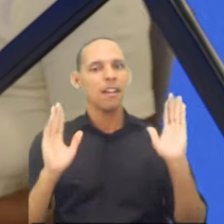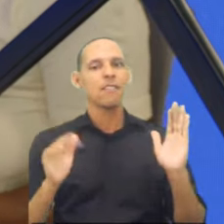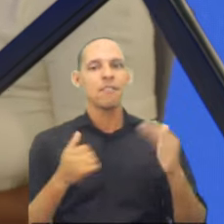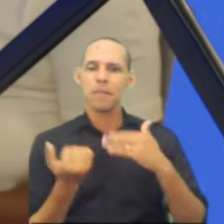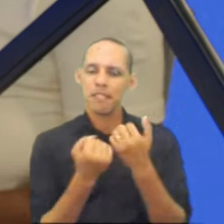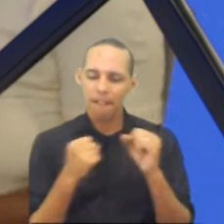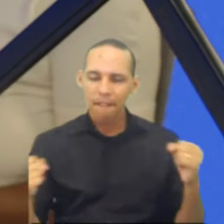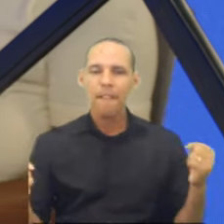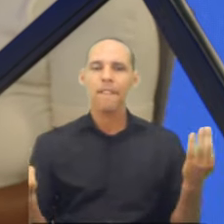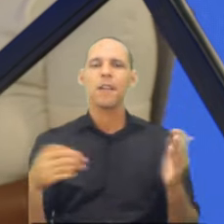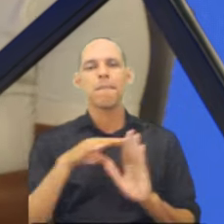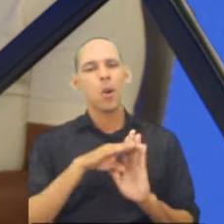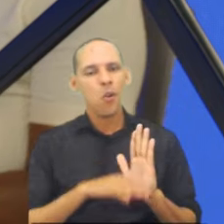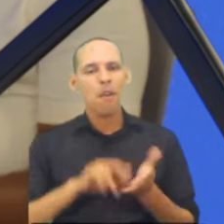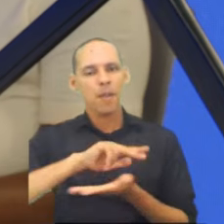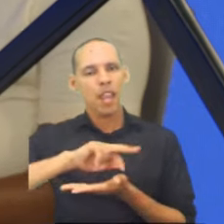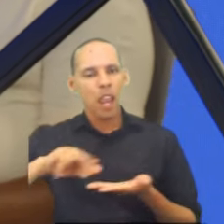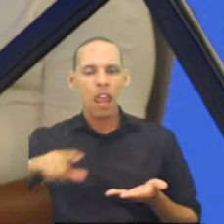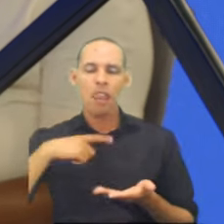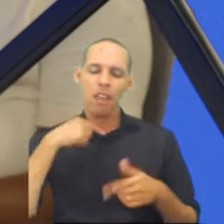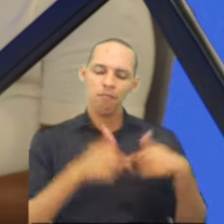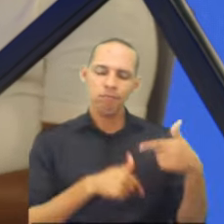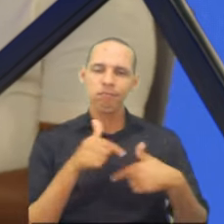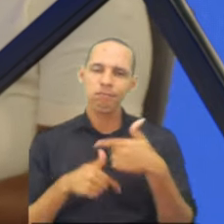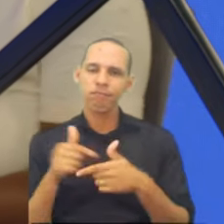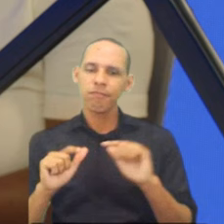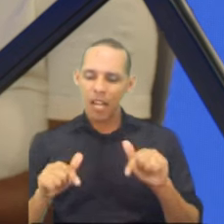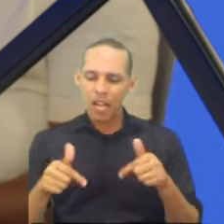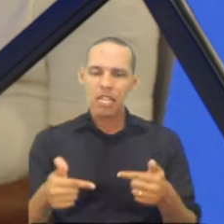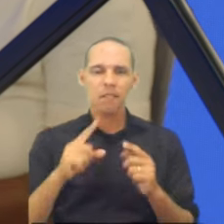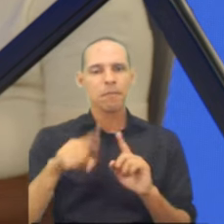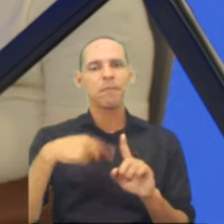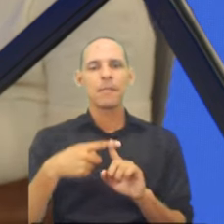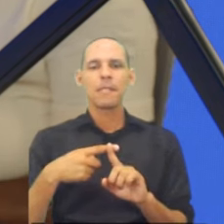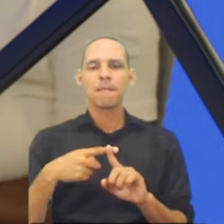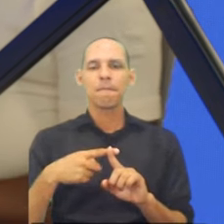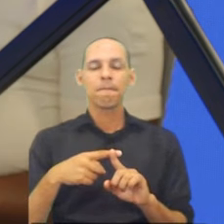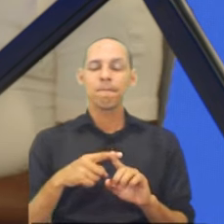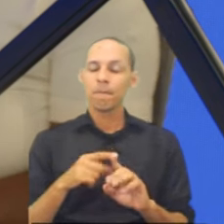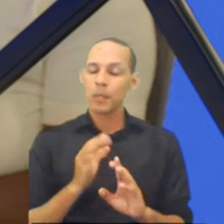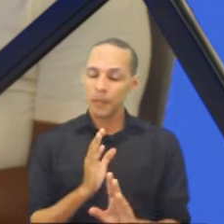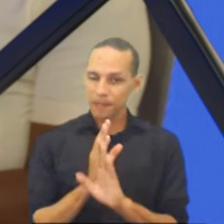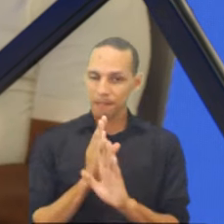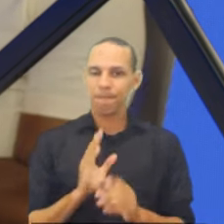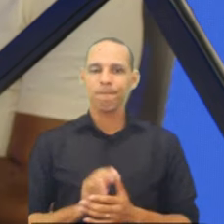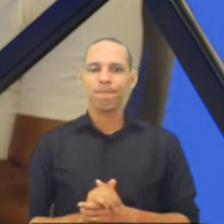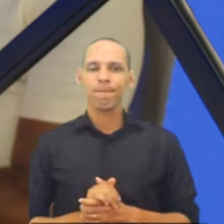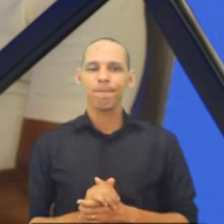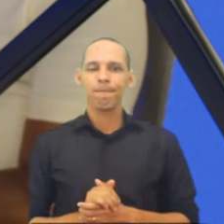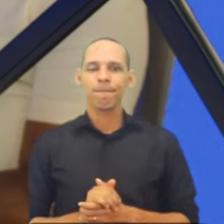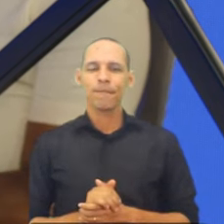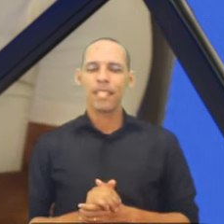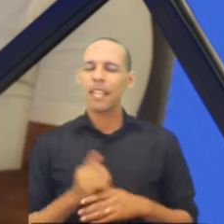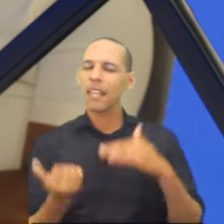empresas também Elas têm os seus programas de diversidade tem atuado tem feito ações afirmativas no entanto quando a gente vai